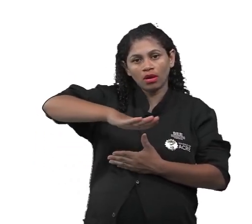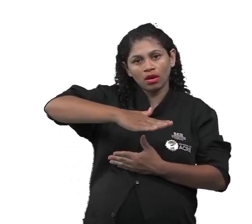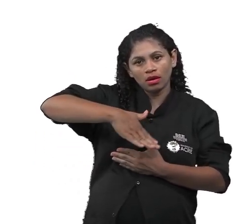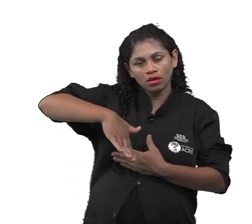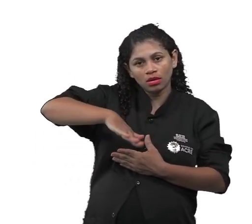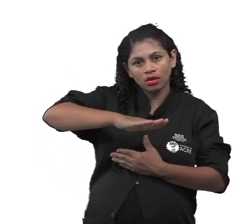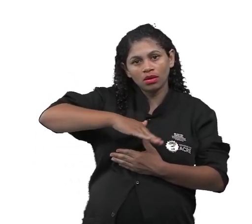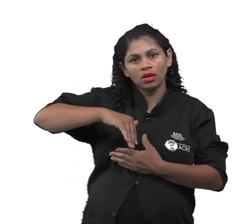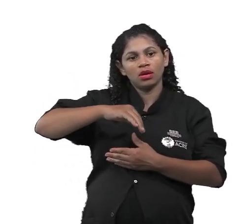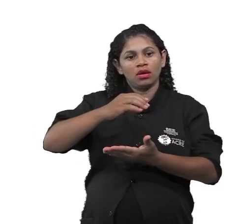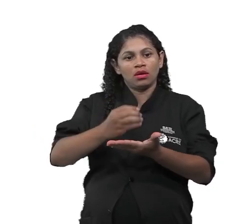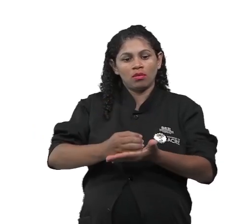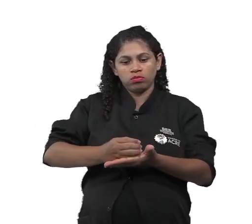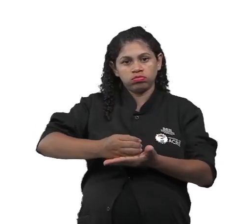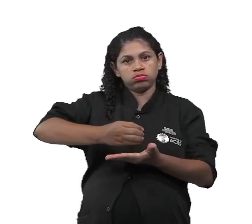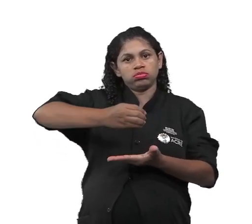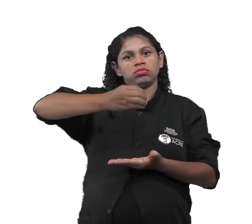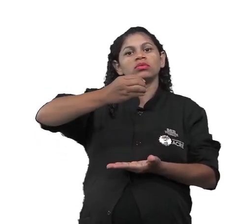digamos que C,